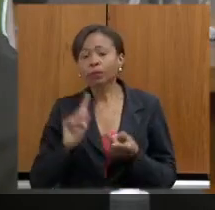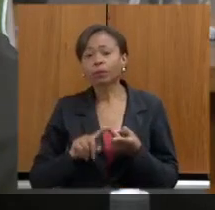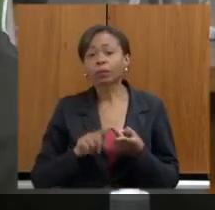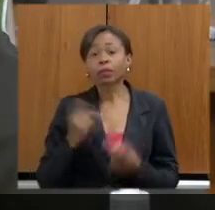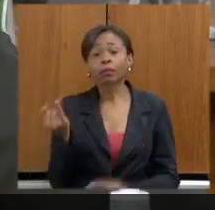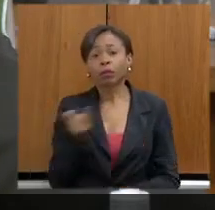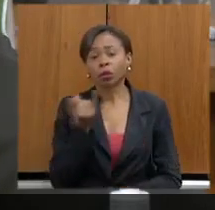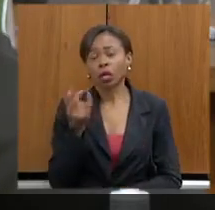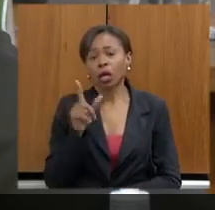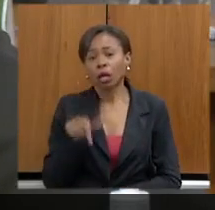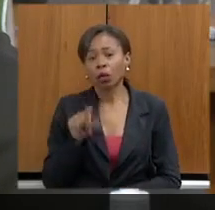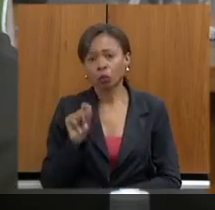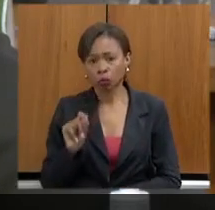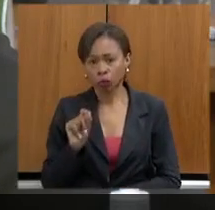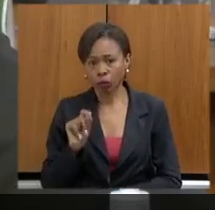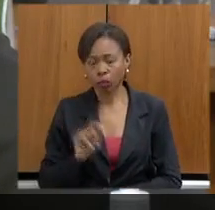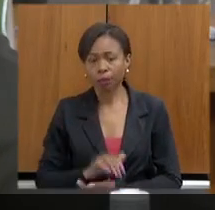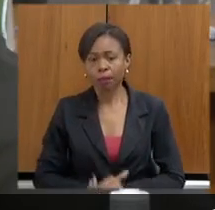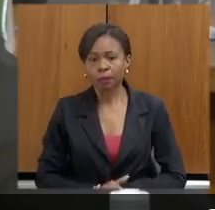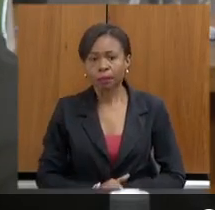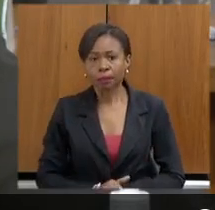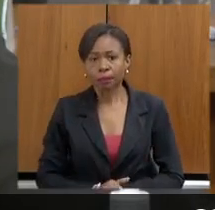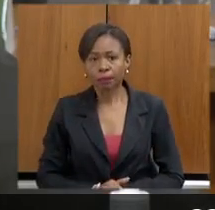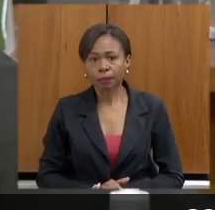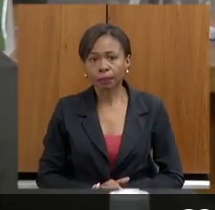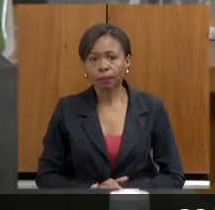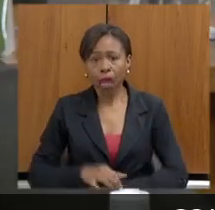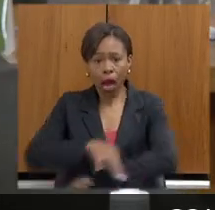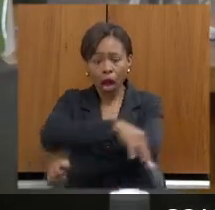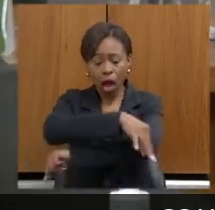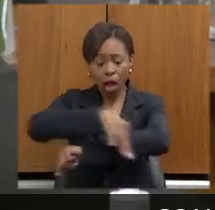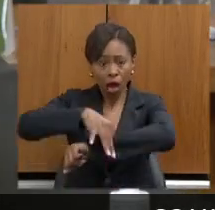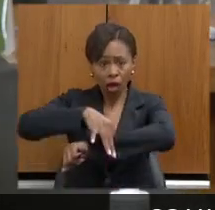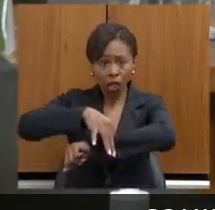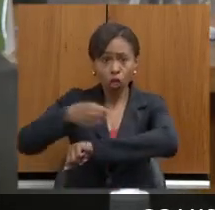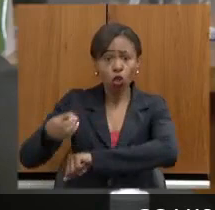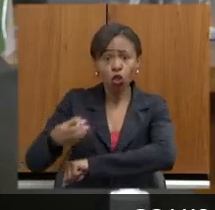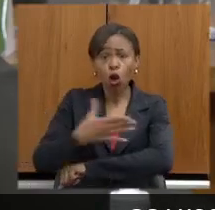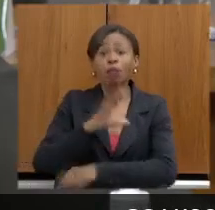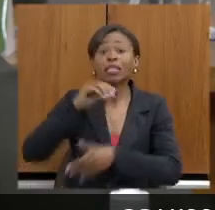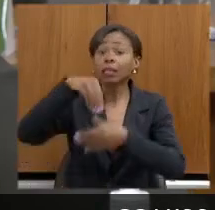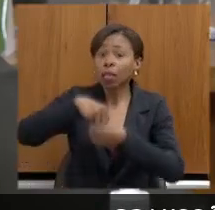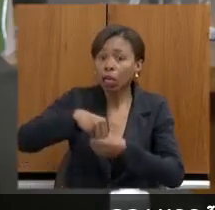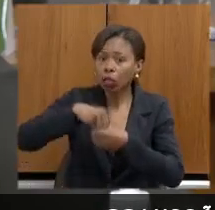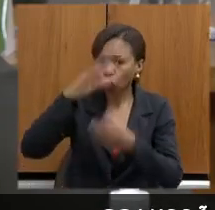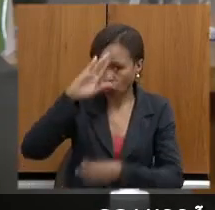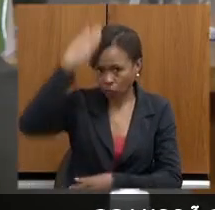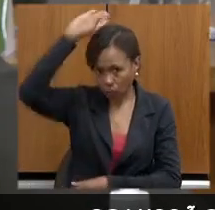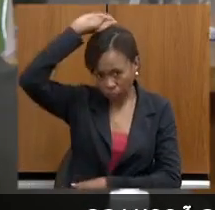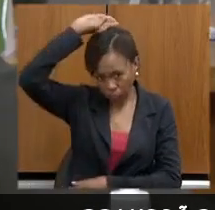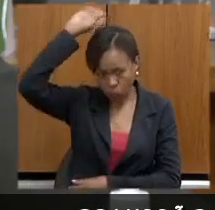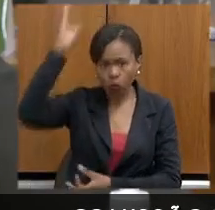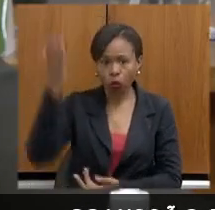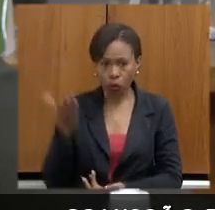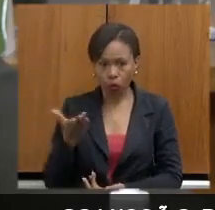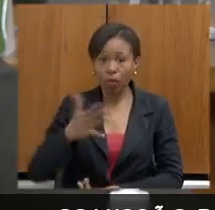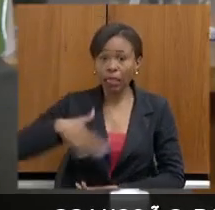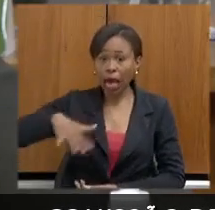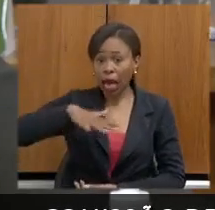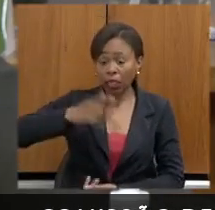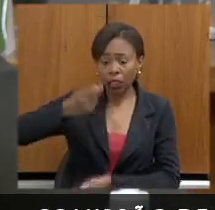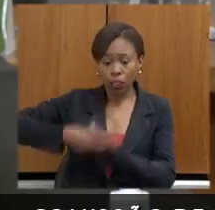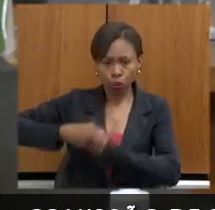também muito importante é no que se refere a reengenharia interna reengenharia interna da